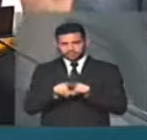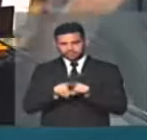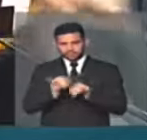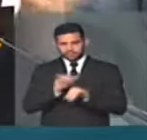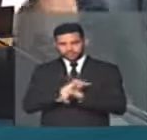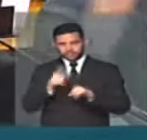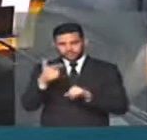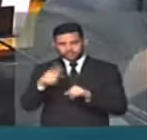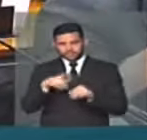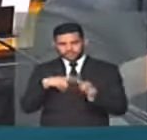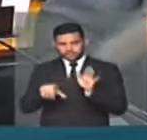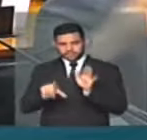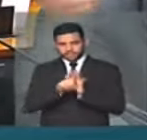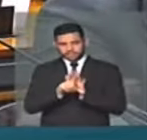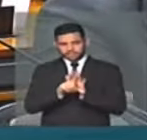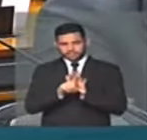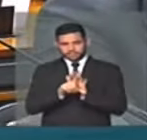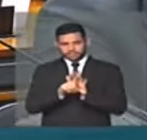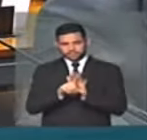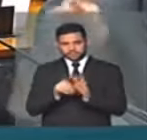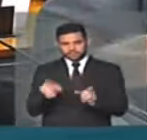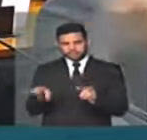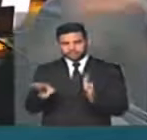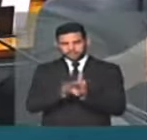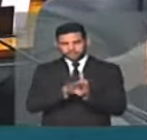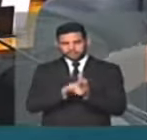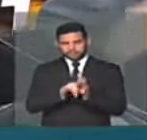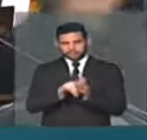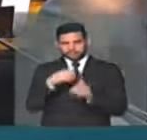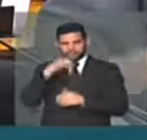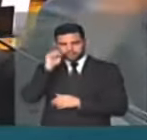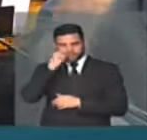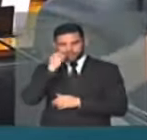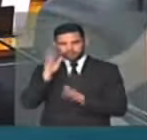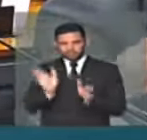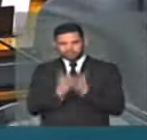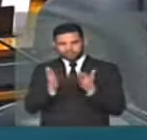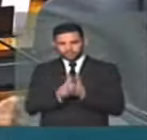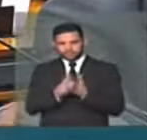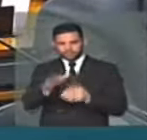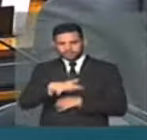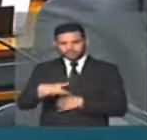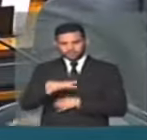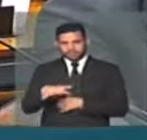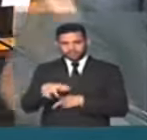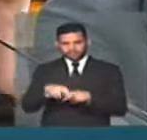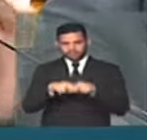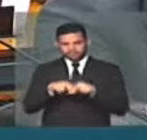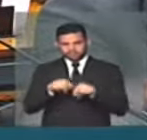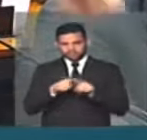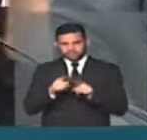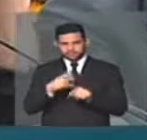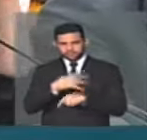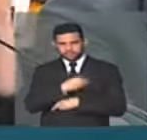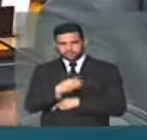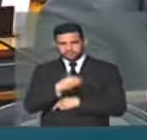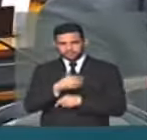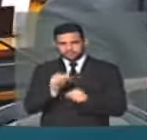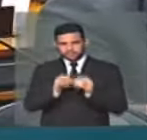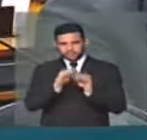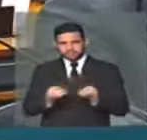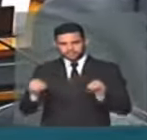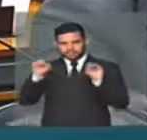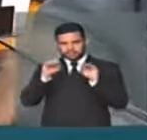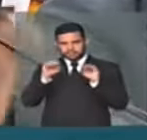pela repercussão em outras leis que vão atingir, não é o negro, pobre da periferia apenas, mas os filhos da